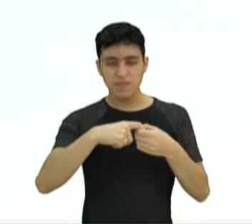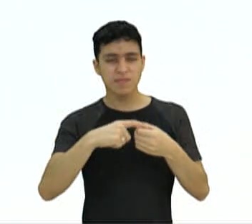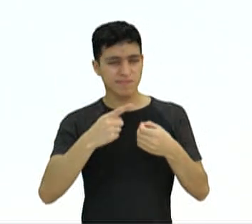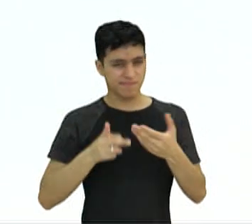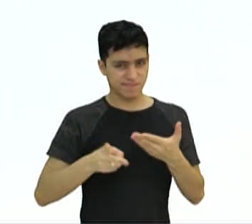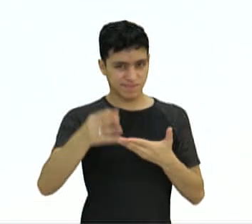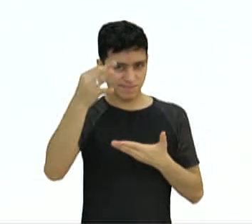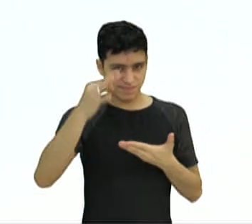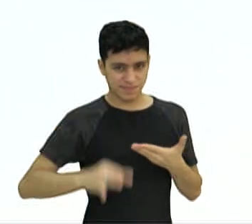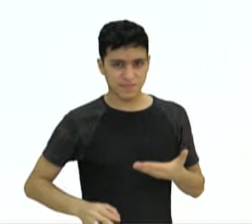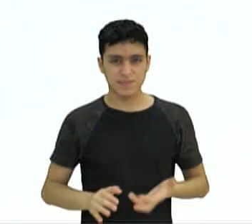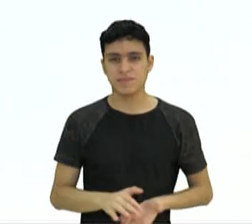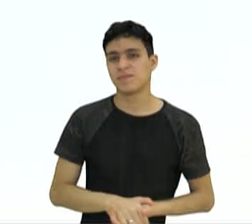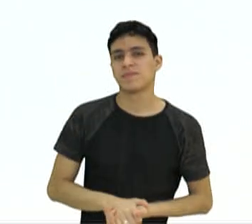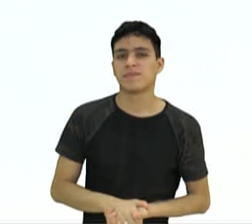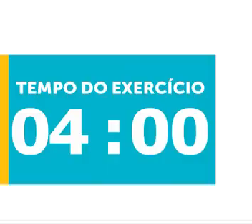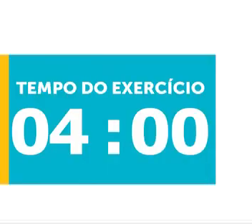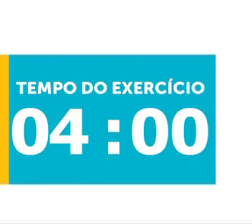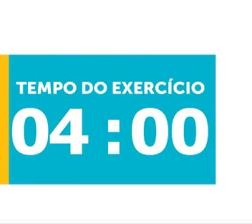poder corrigir.